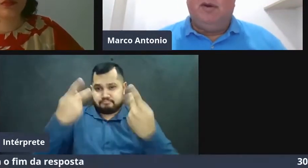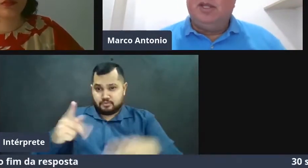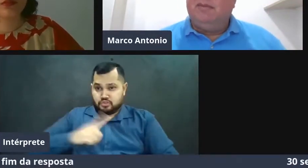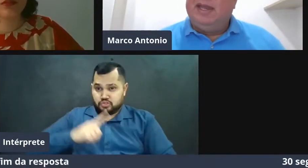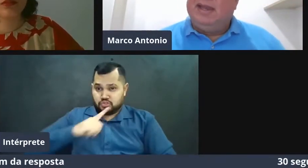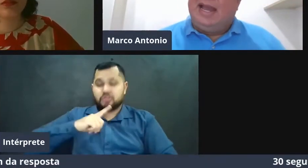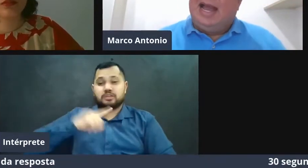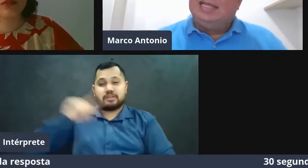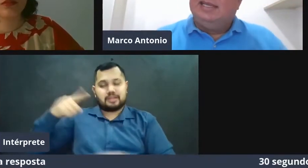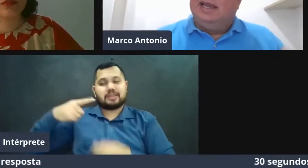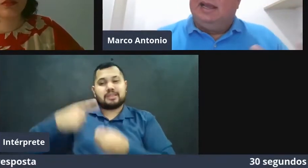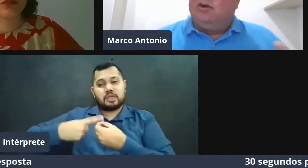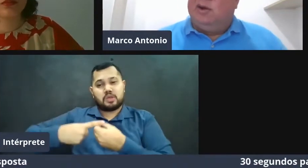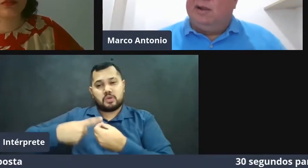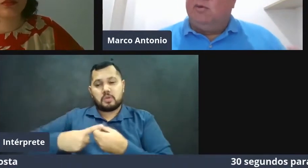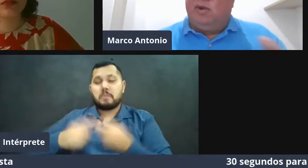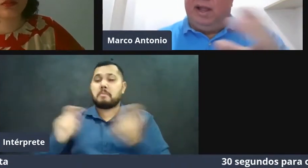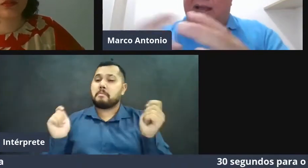interior, vamos também